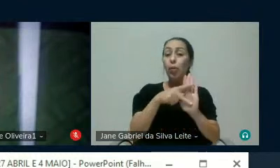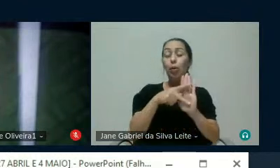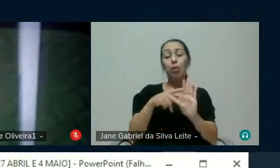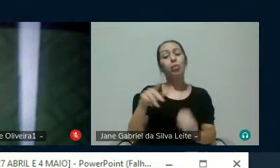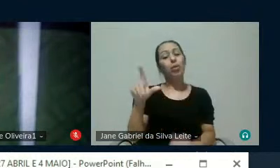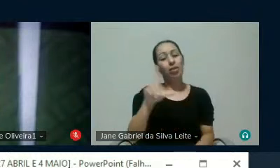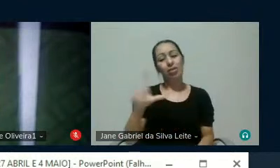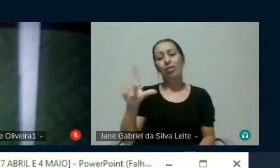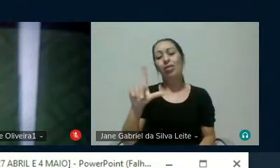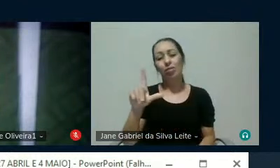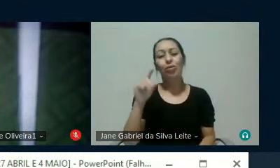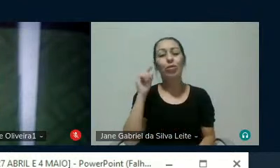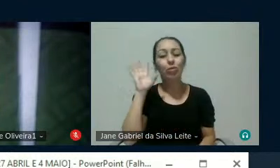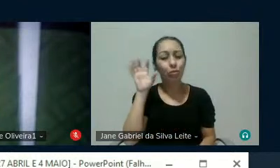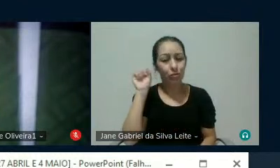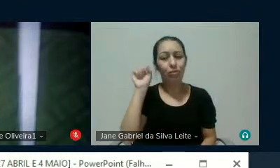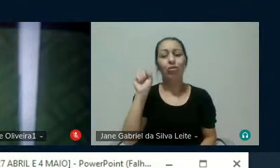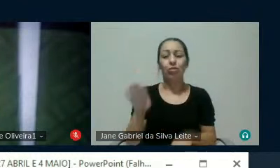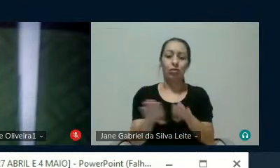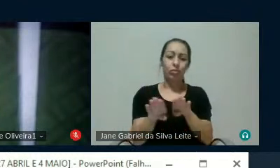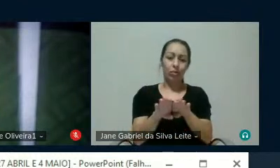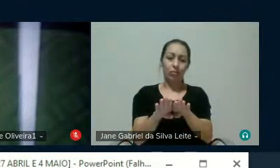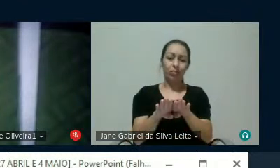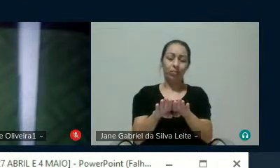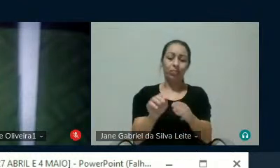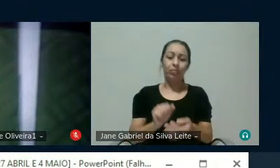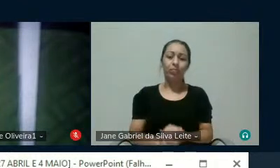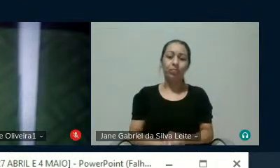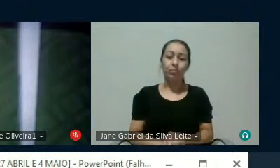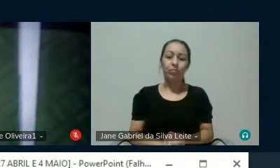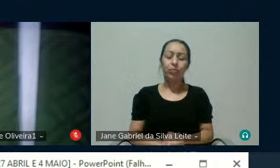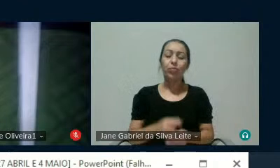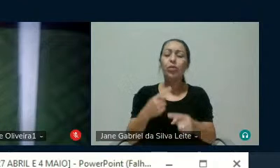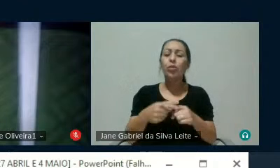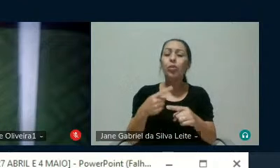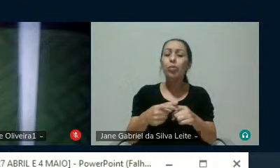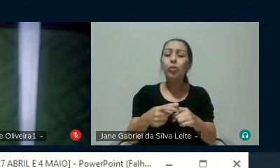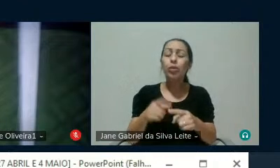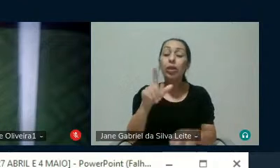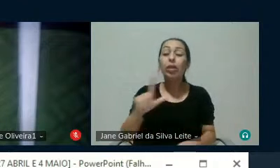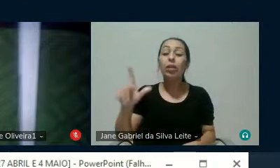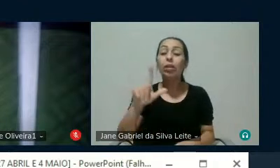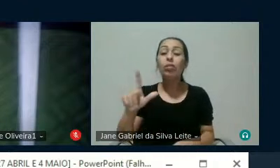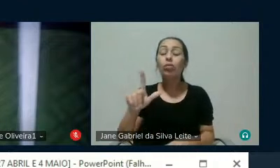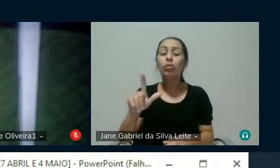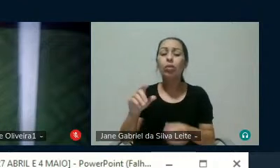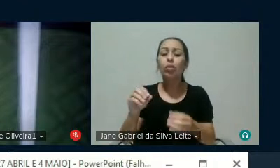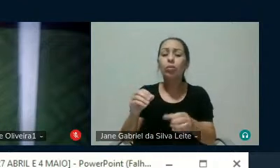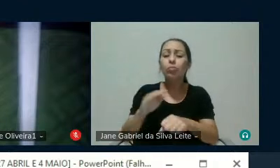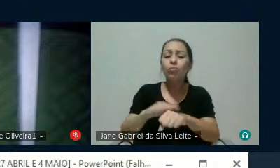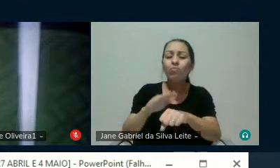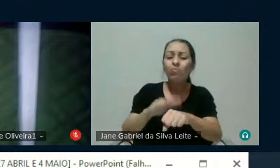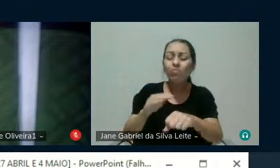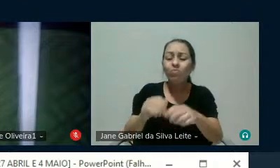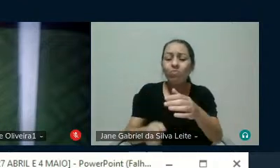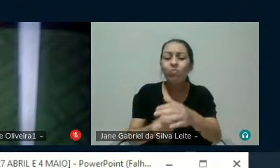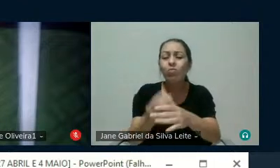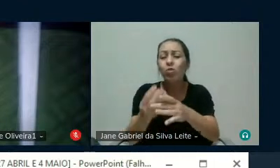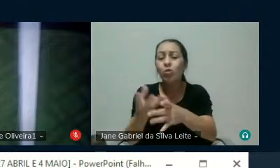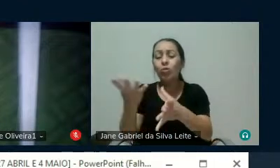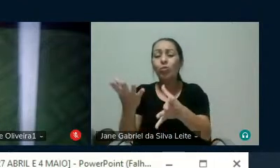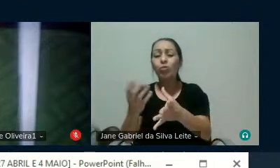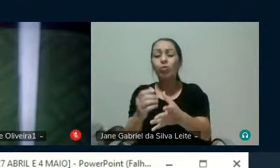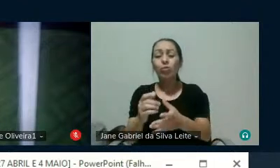dos ouvintes. Então, por que a literatura produzida pelos surdos não pode ser considerada também